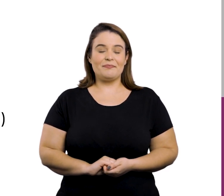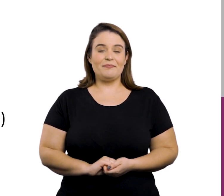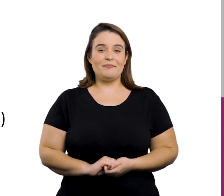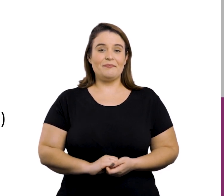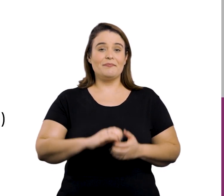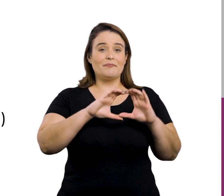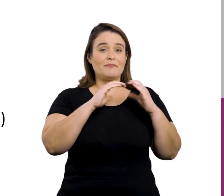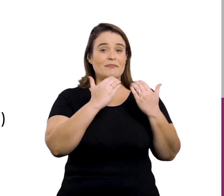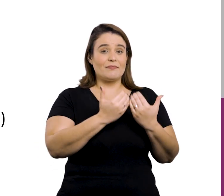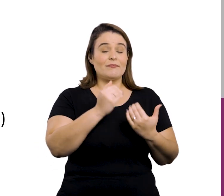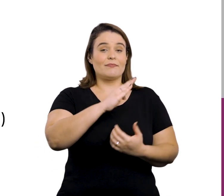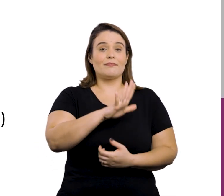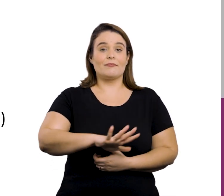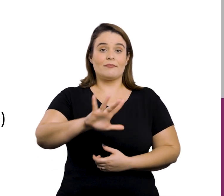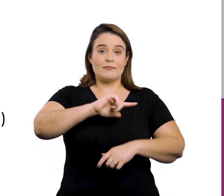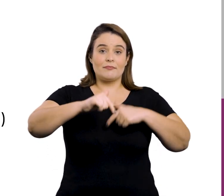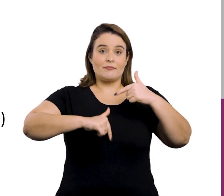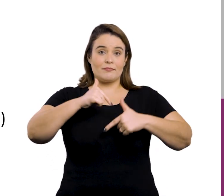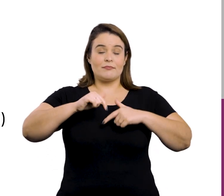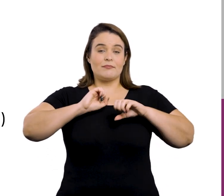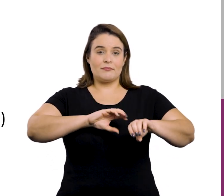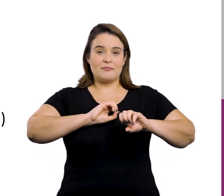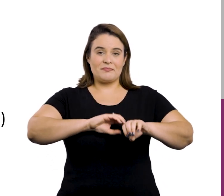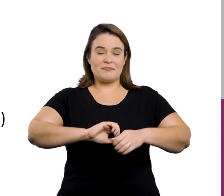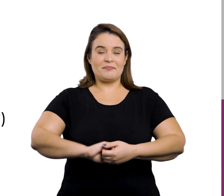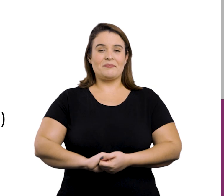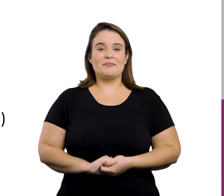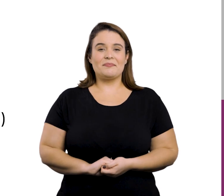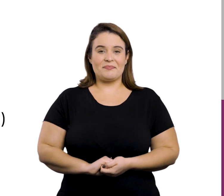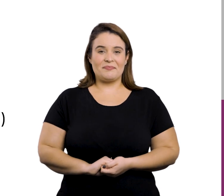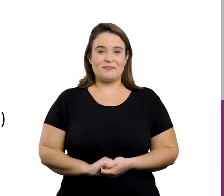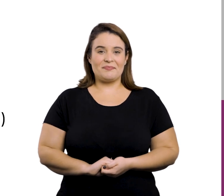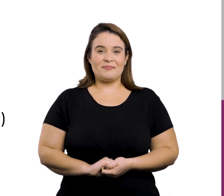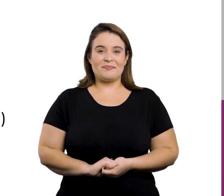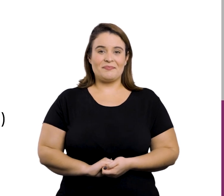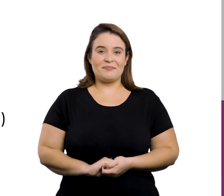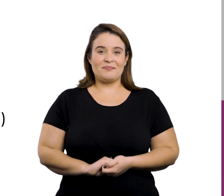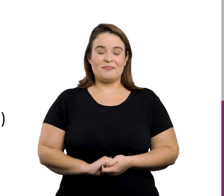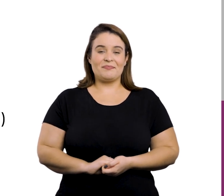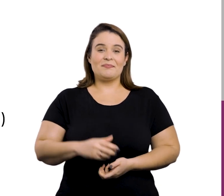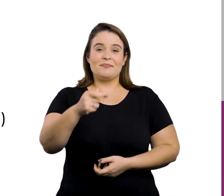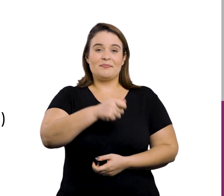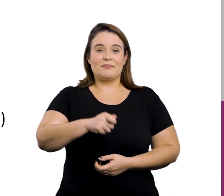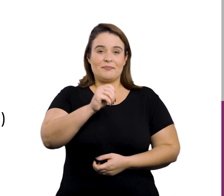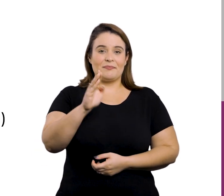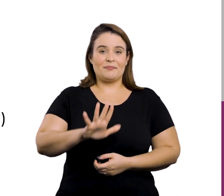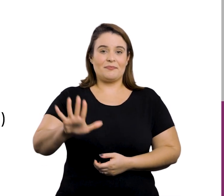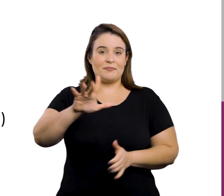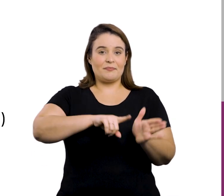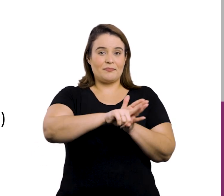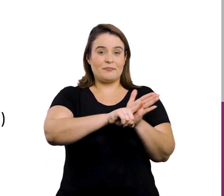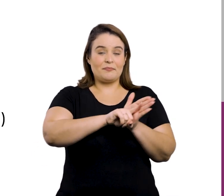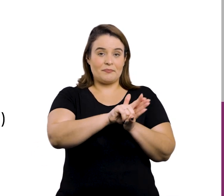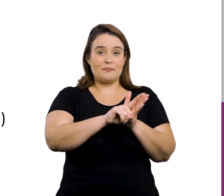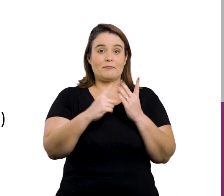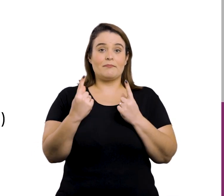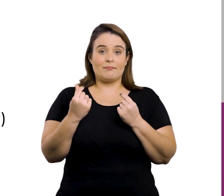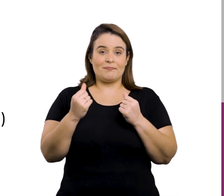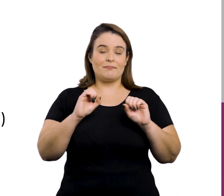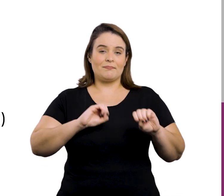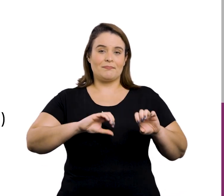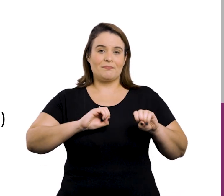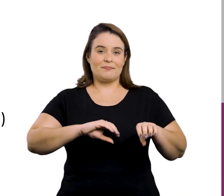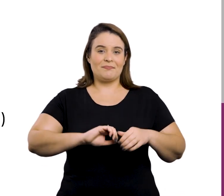SEDECA-CE. Confederação Nacional dos Trabalhadores da Educação, CNTE. Associação Nacional